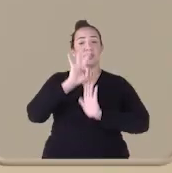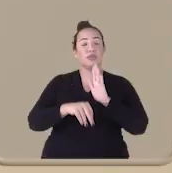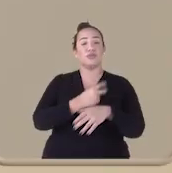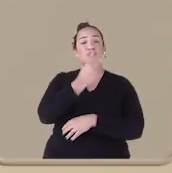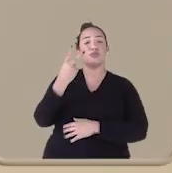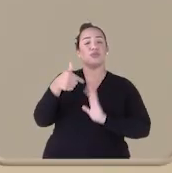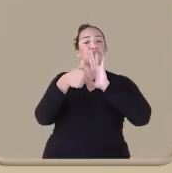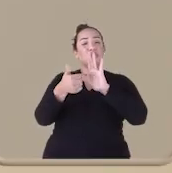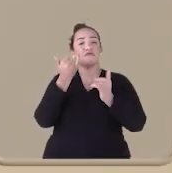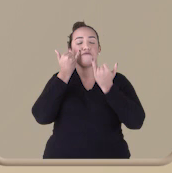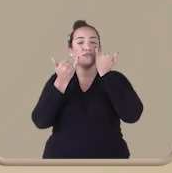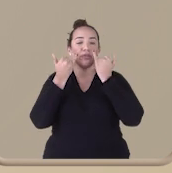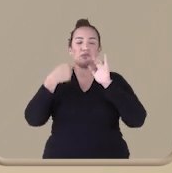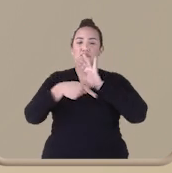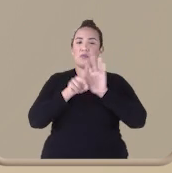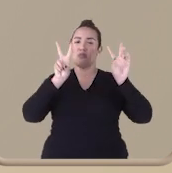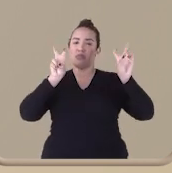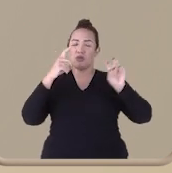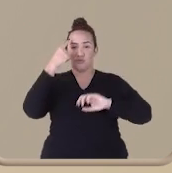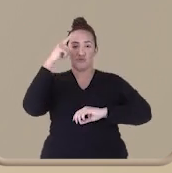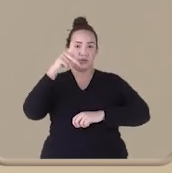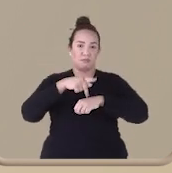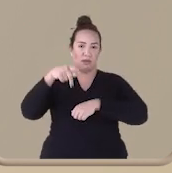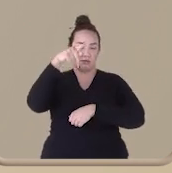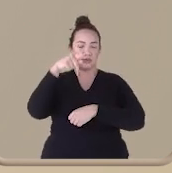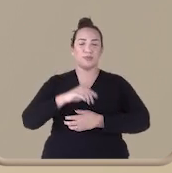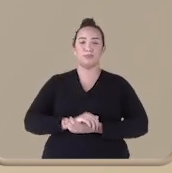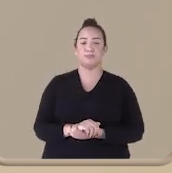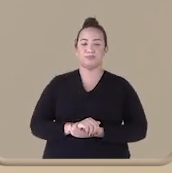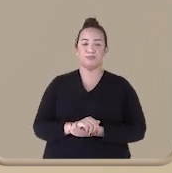O segundo texto traz uma informação sobre a data da Páscoa.